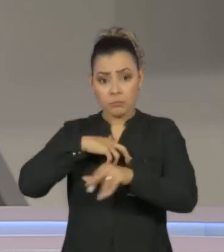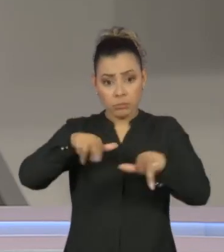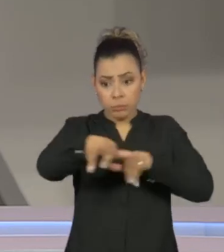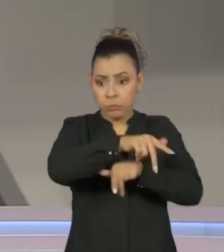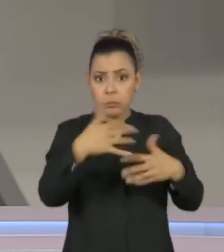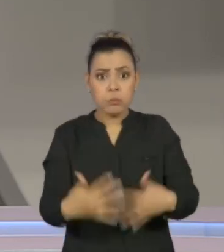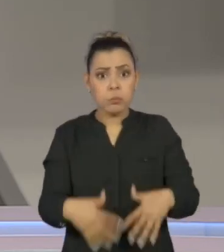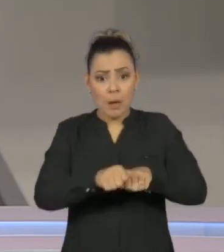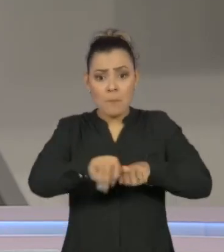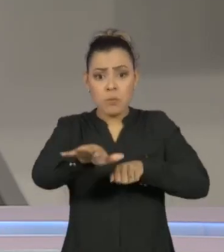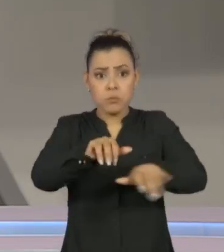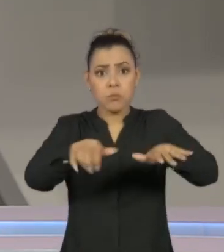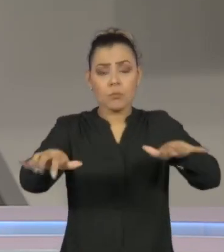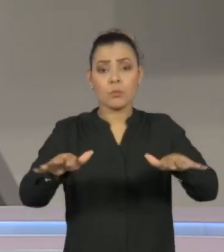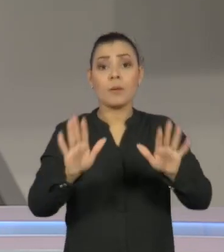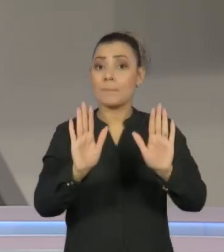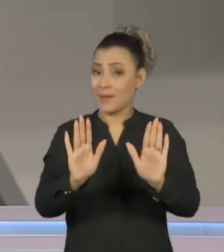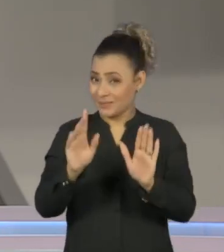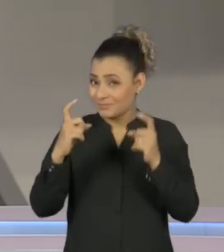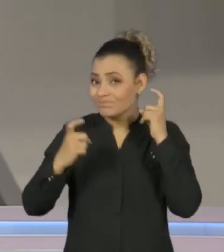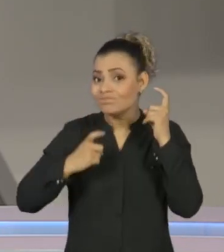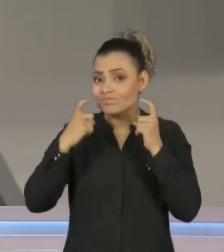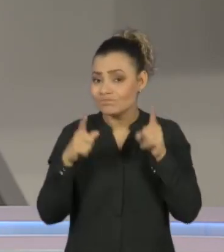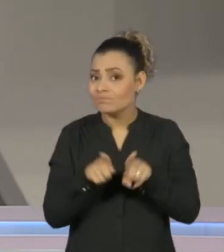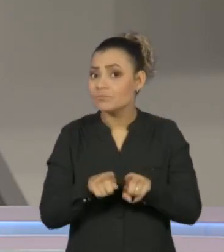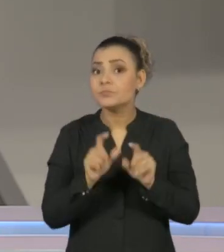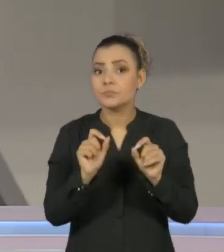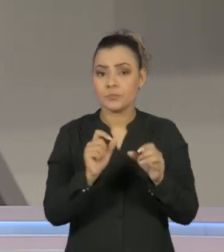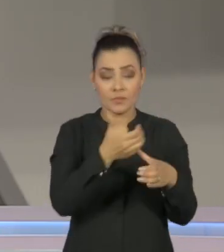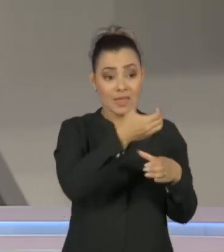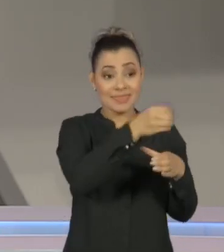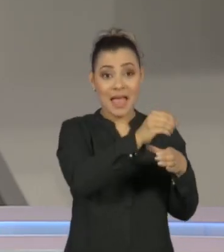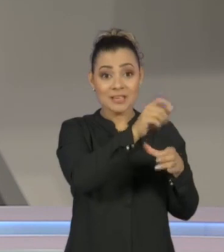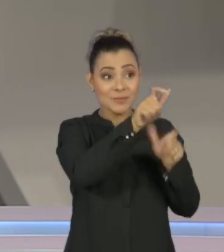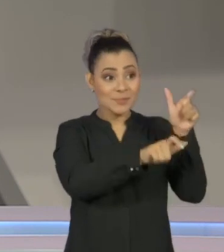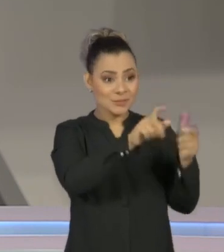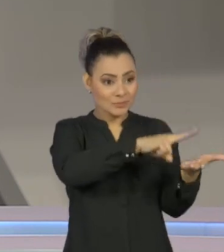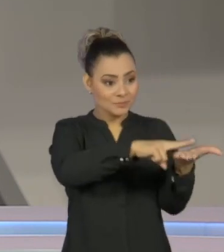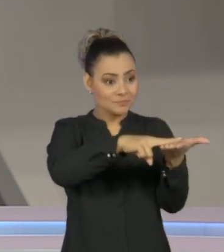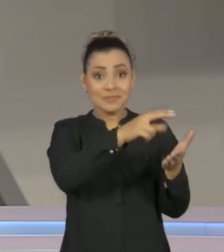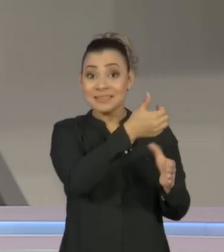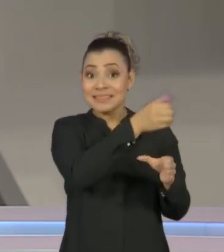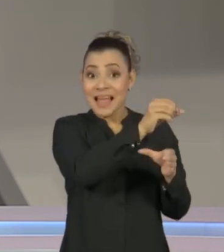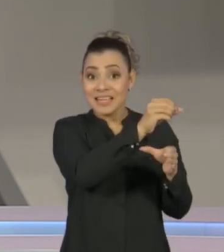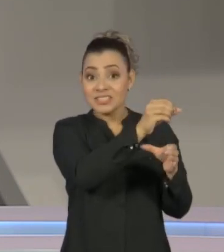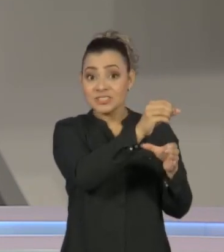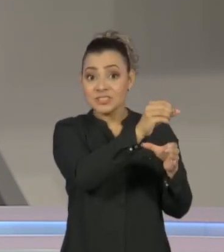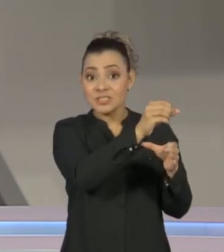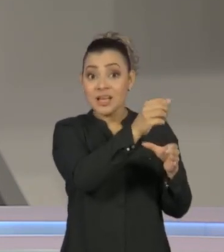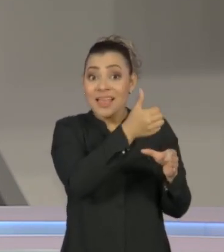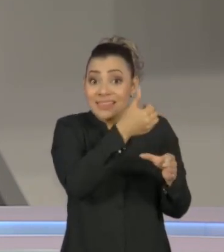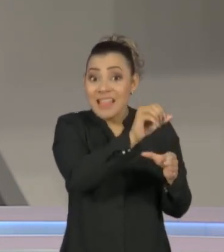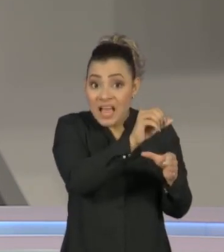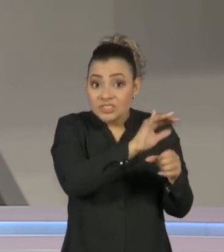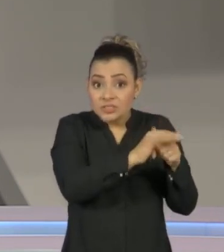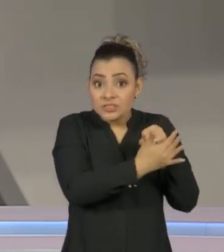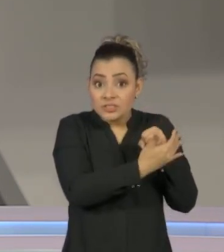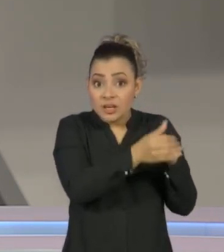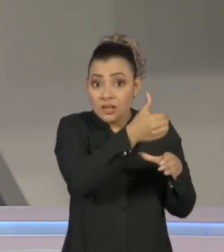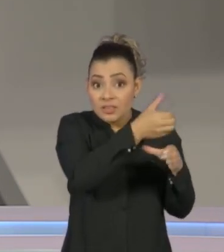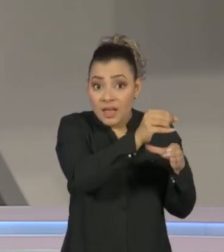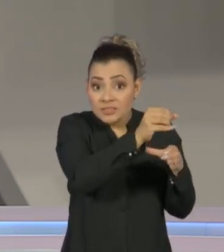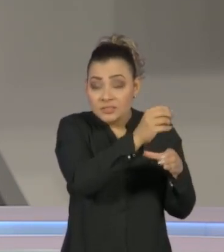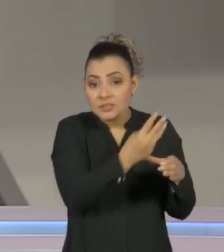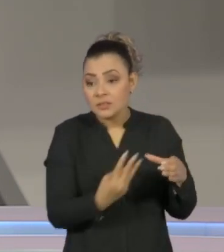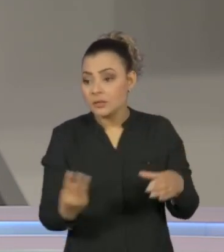Agora, mais um dado preocupante. Um levantamento mostra que de cada 10 pacientes internados em estado grave na UTI com a Covid-19,